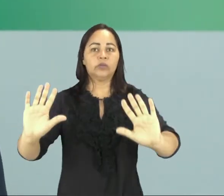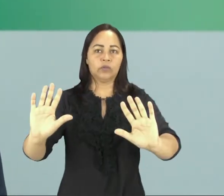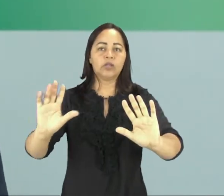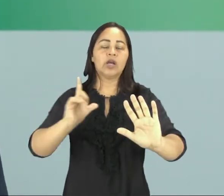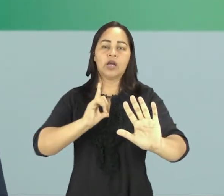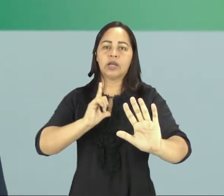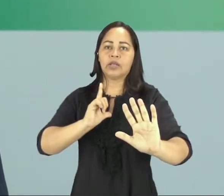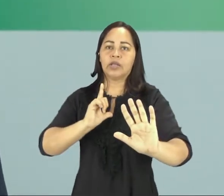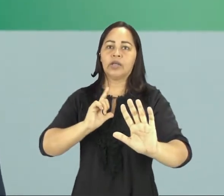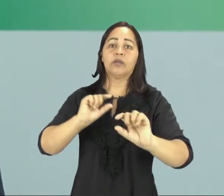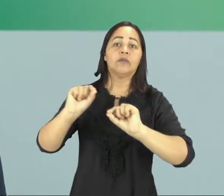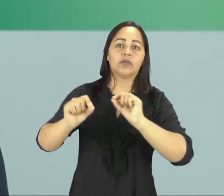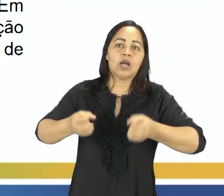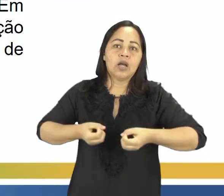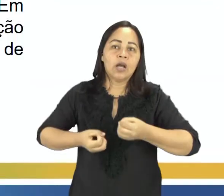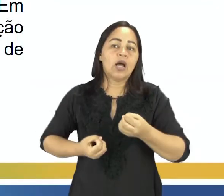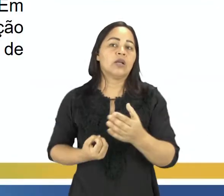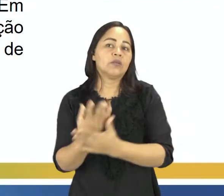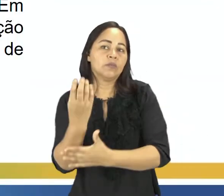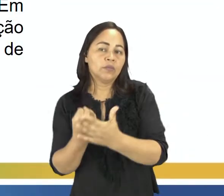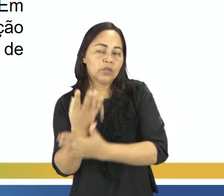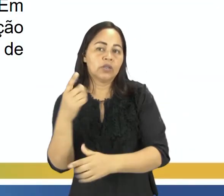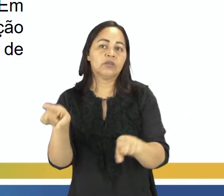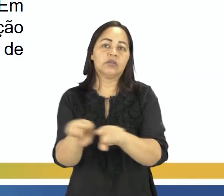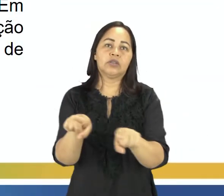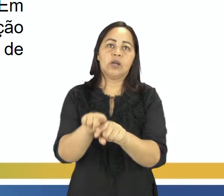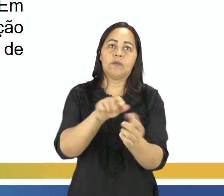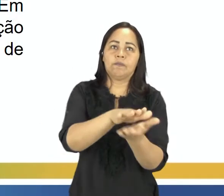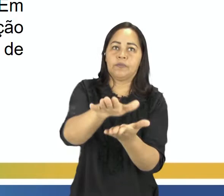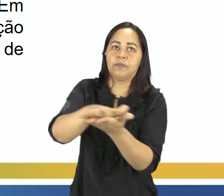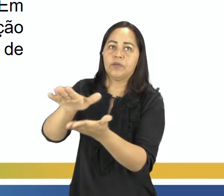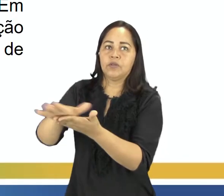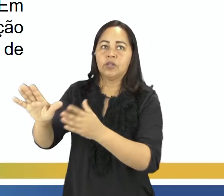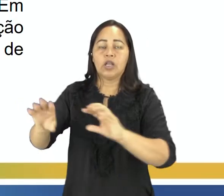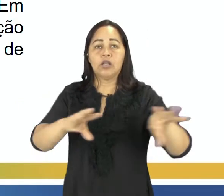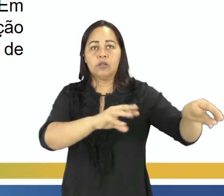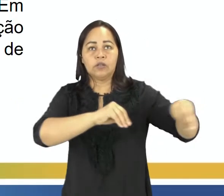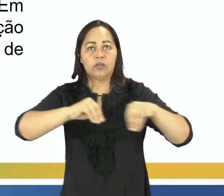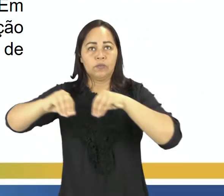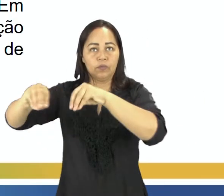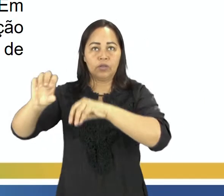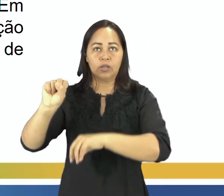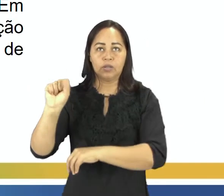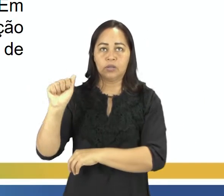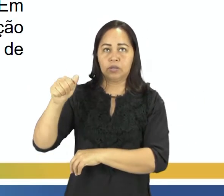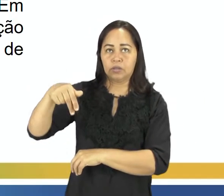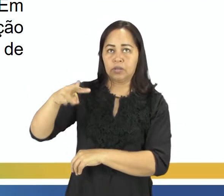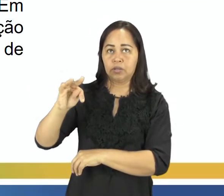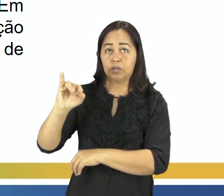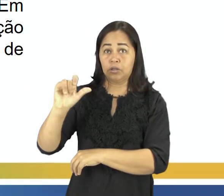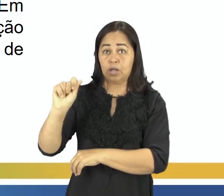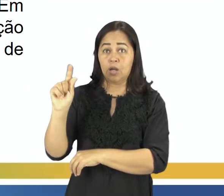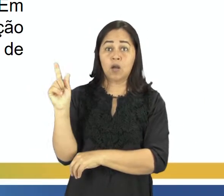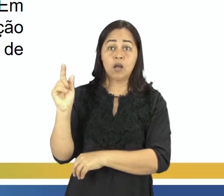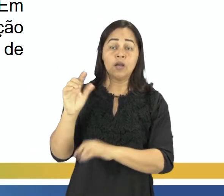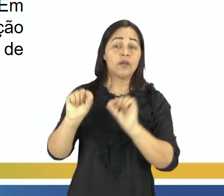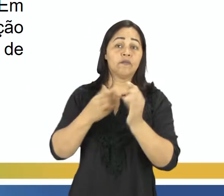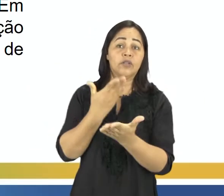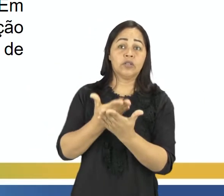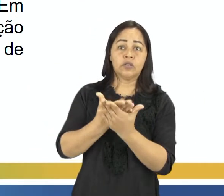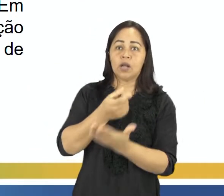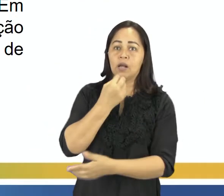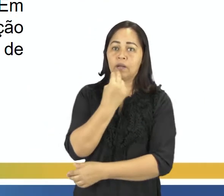Neruda. Temos aí, em 1921, Neruda se muda para Santiago, onde ingressa no curso de francês no